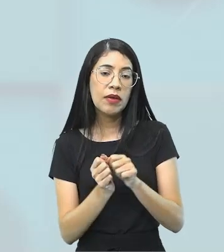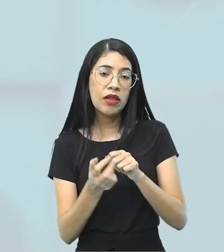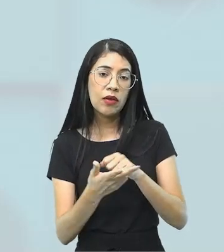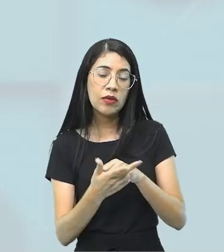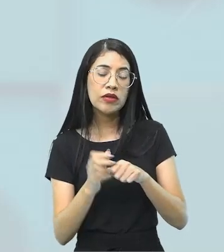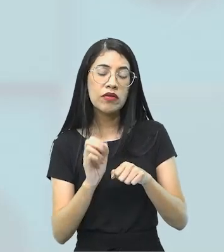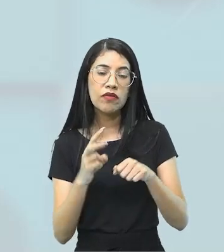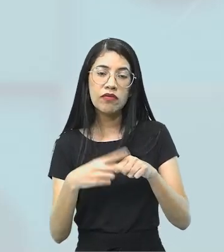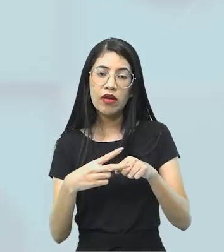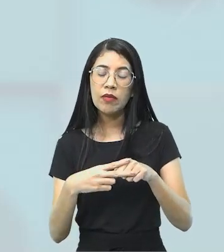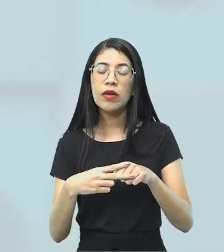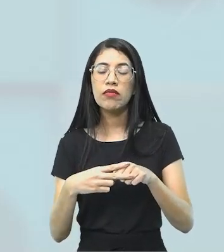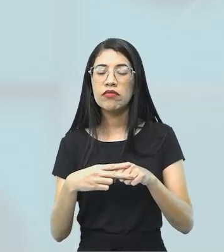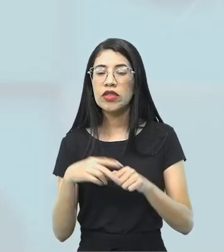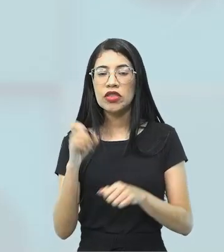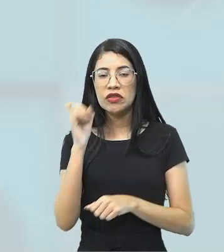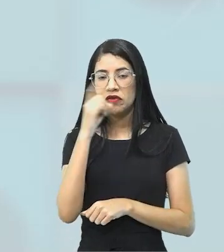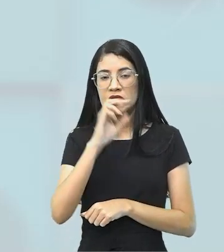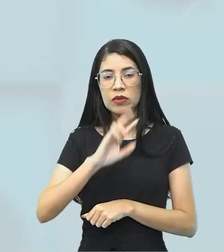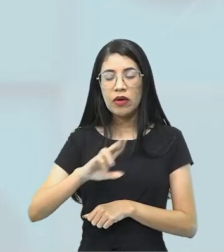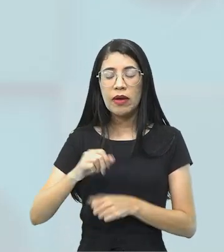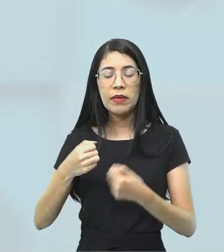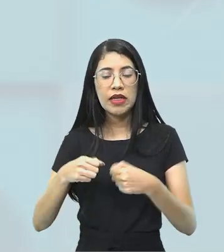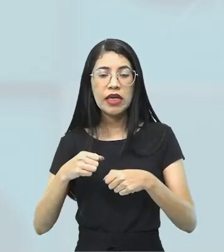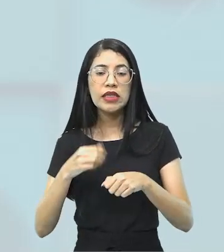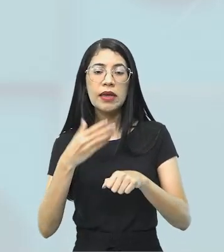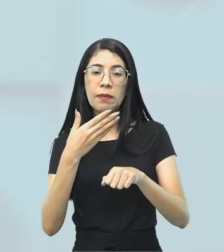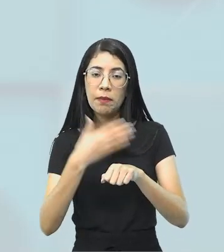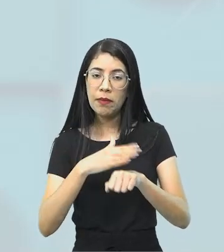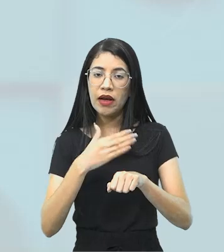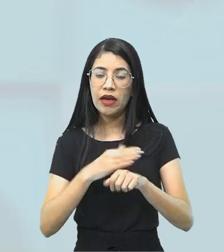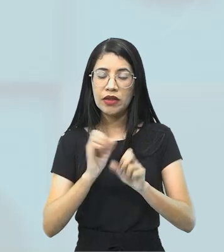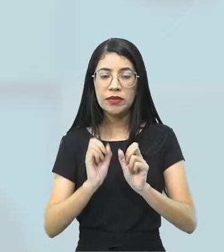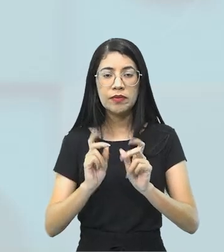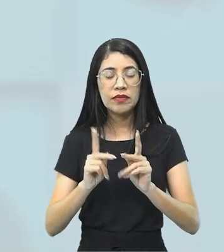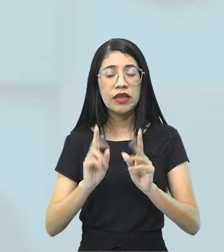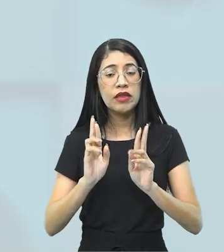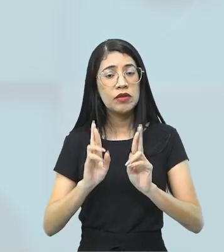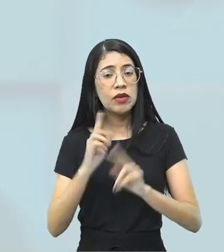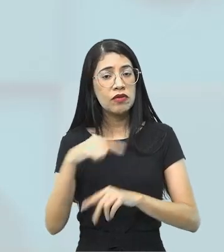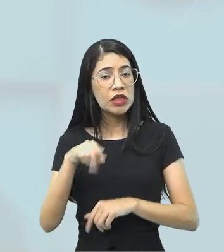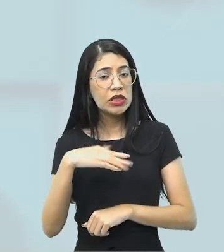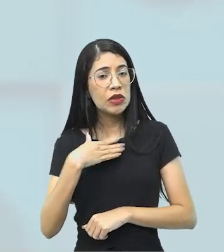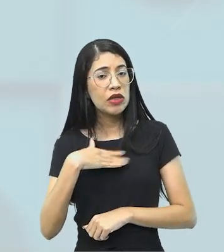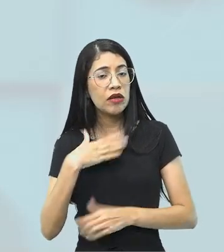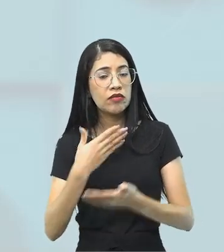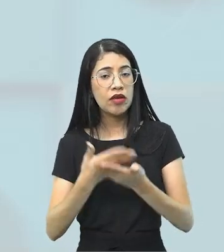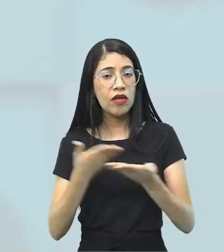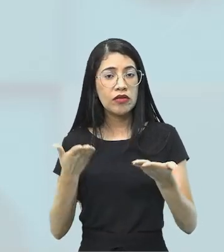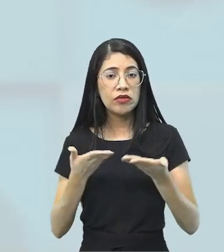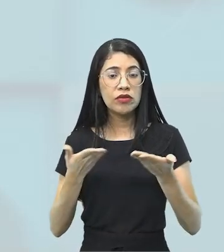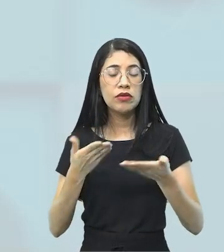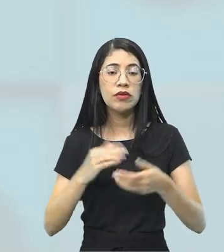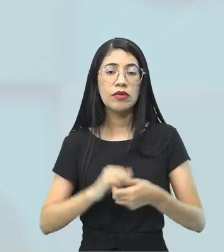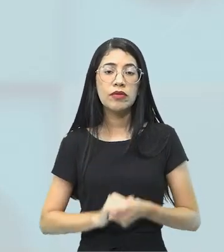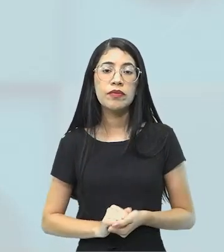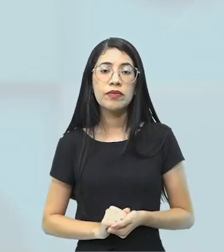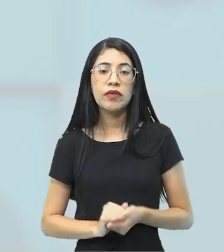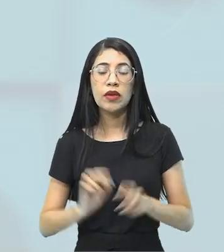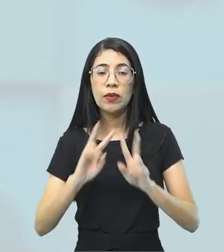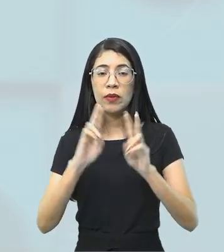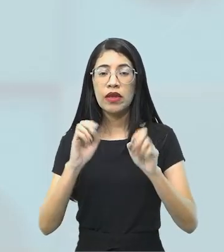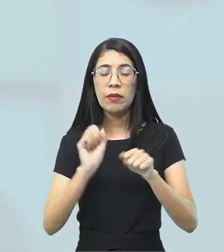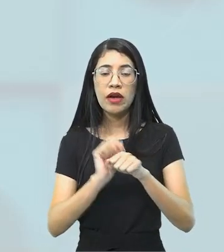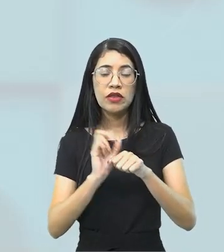também. Não é um assunto muito difícil, é só a gente praticar, tá ok? Bom, espero que vocês tenham gostado da nossa aula, né? Da nossa aula de hoje